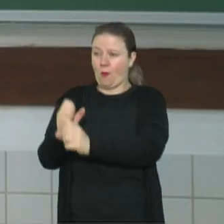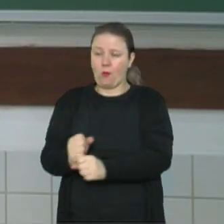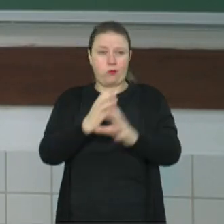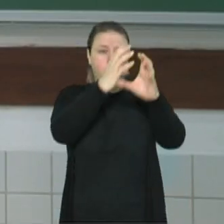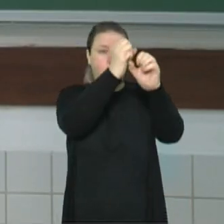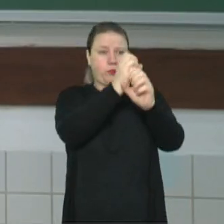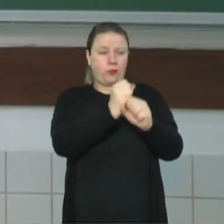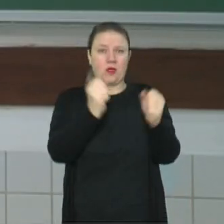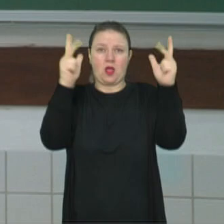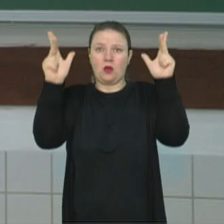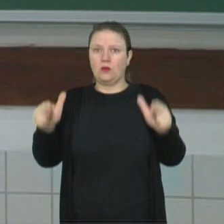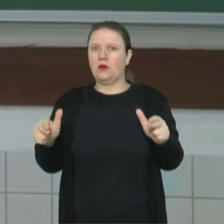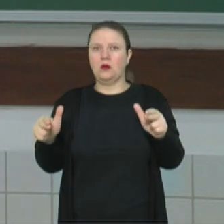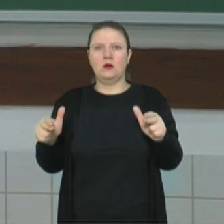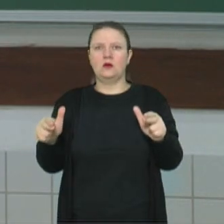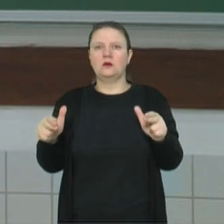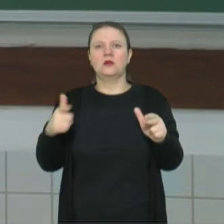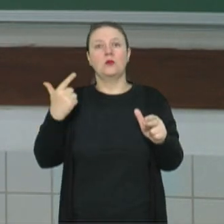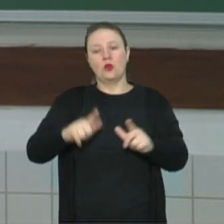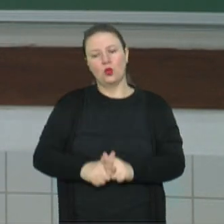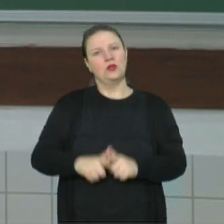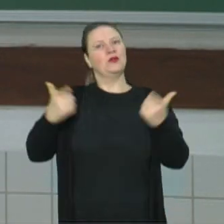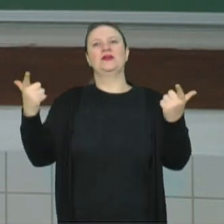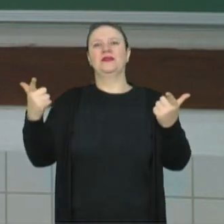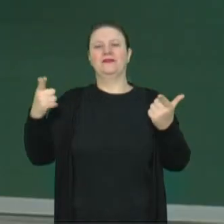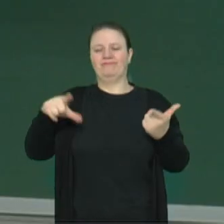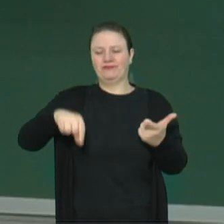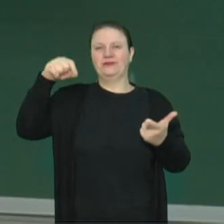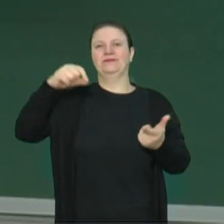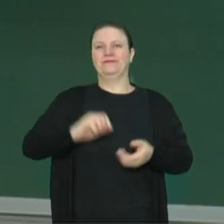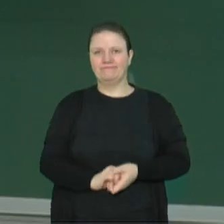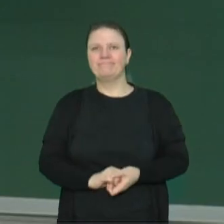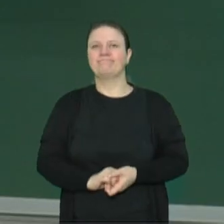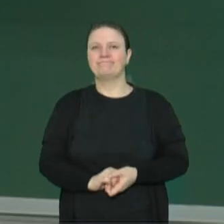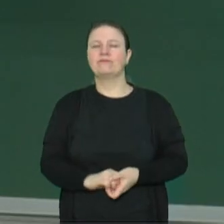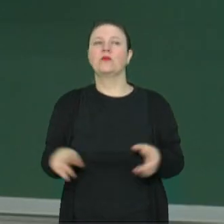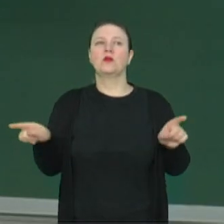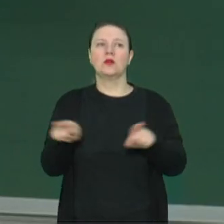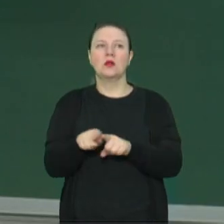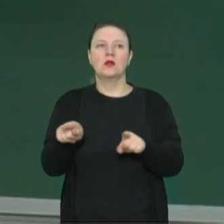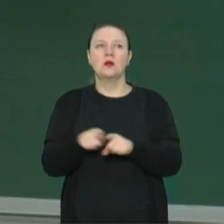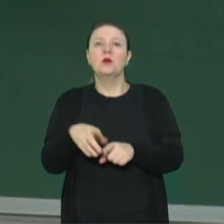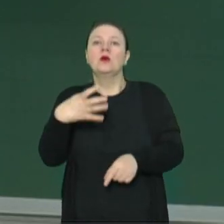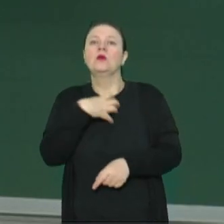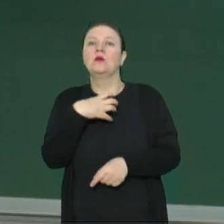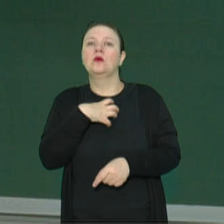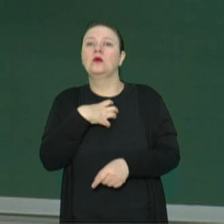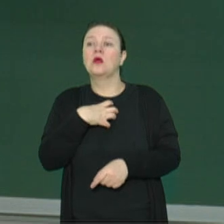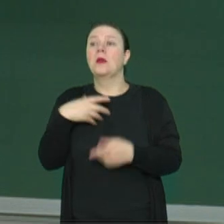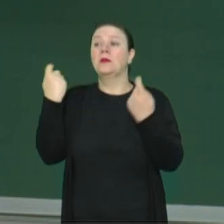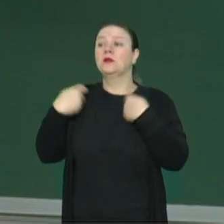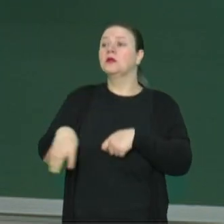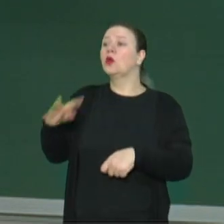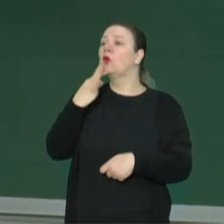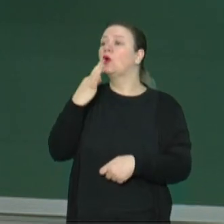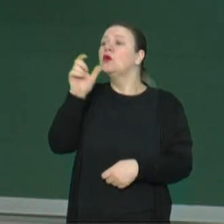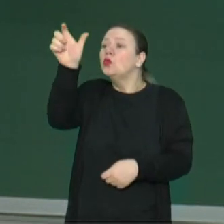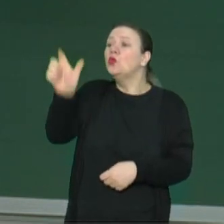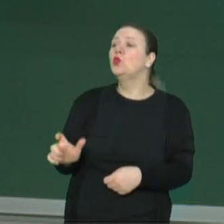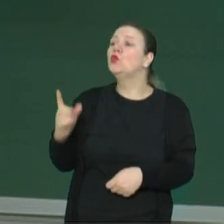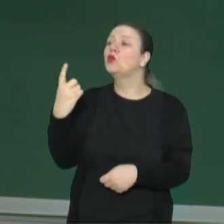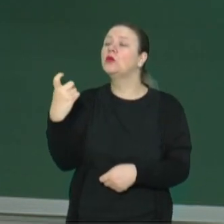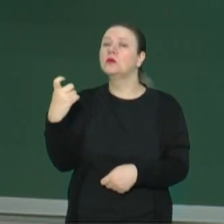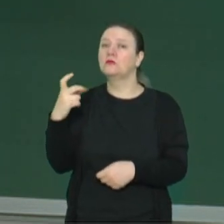decidir quem é o vencedor. Então, essas aqui são todas as maneiras de sair, de nós conhecermos, né, um vencedor no